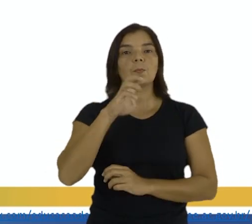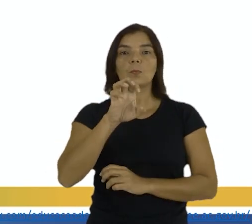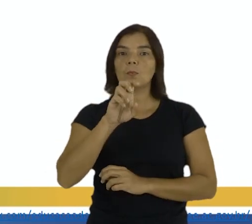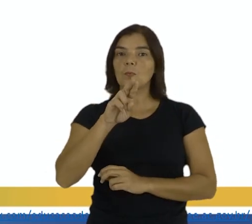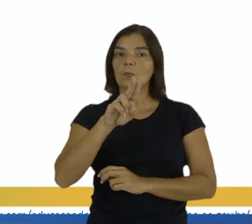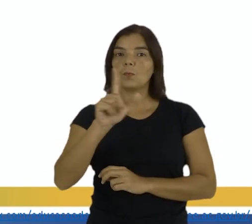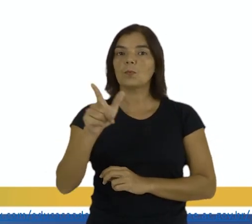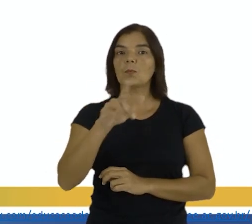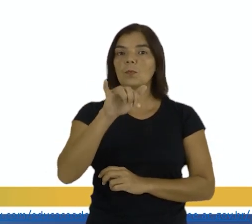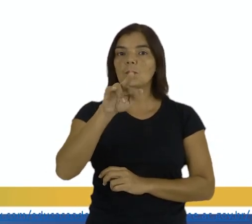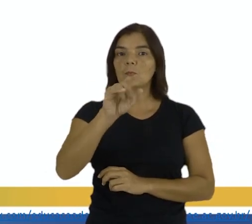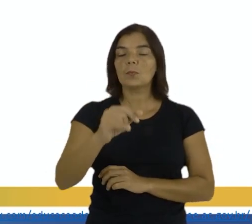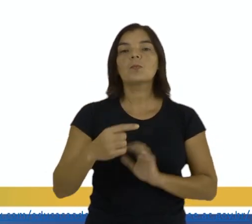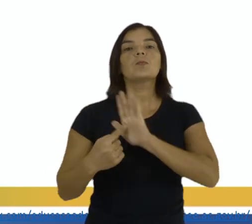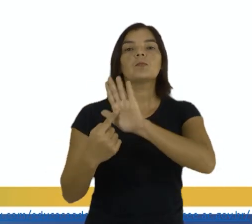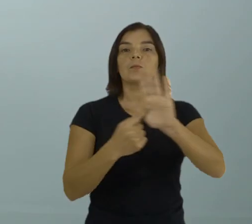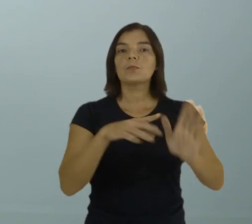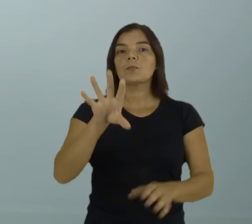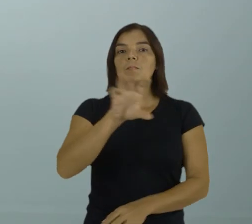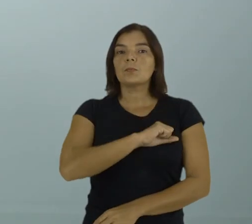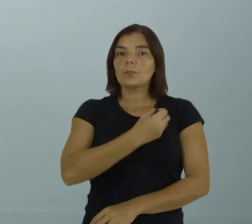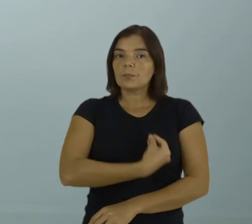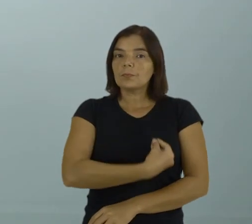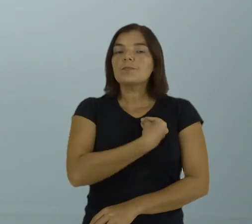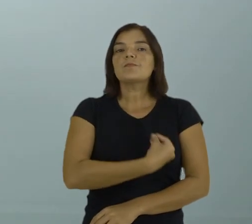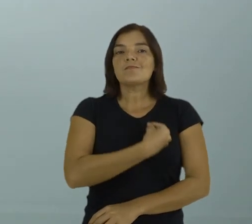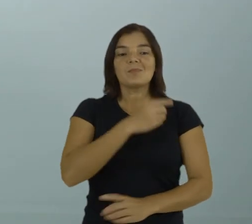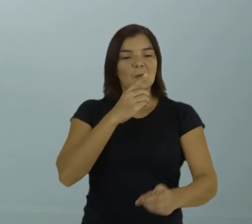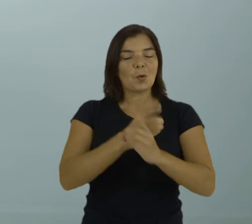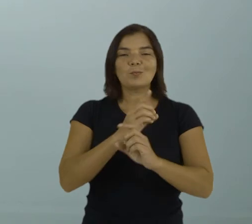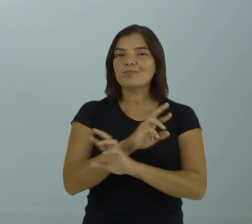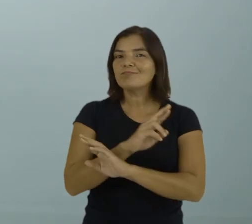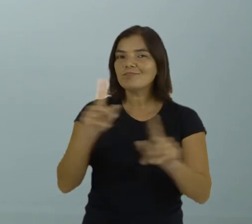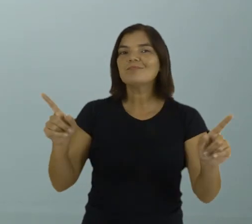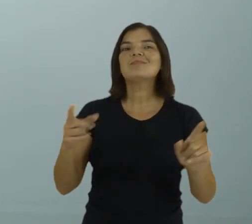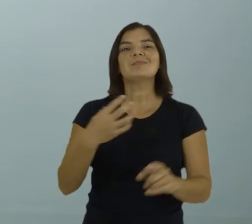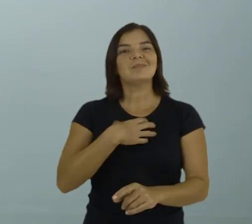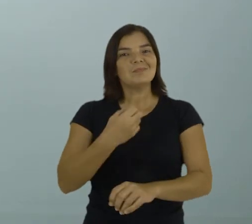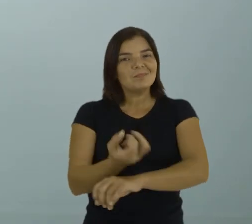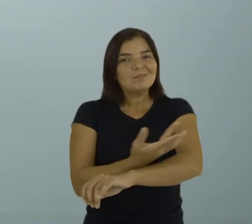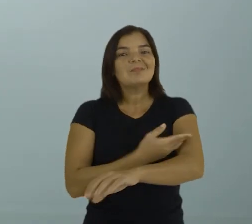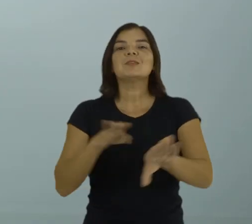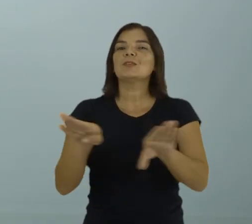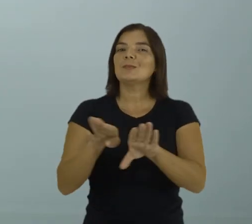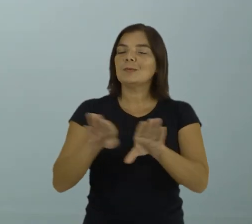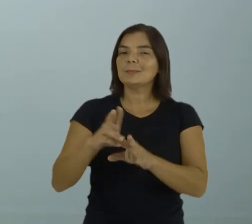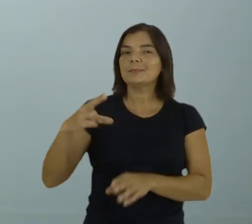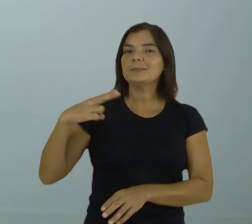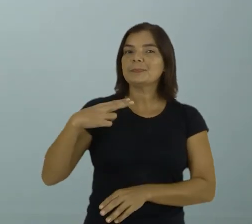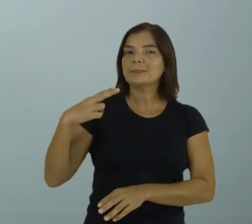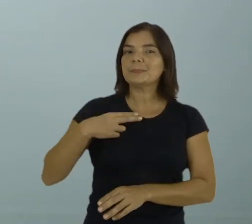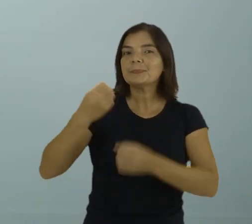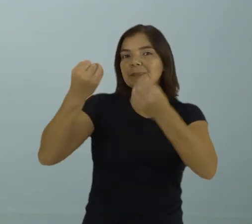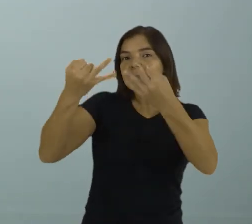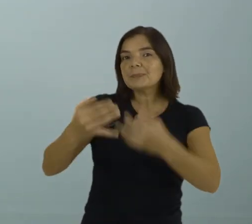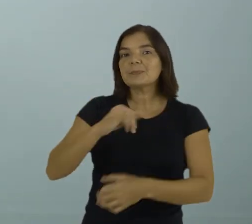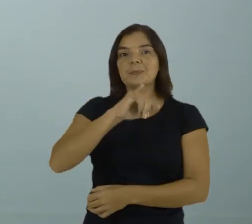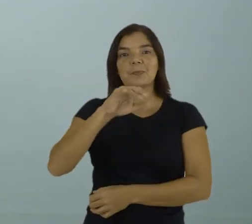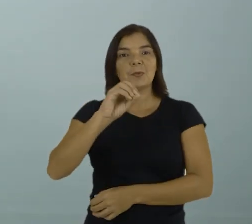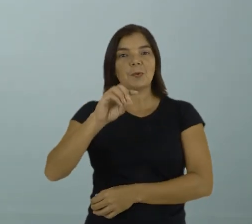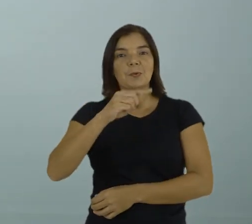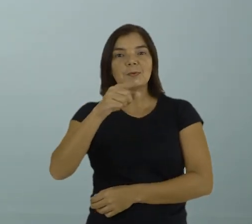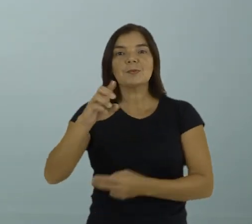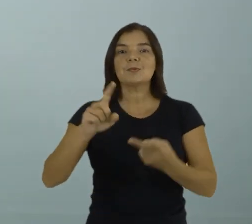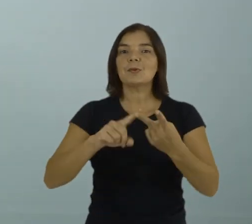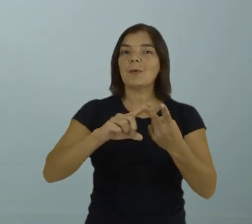apresenta a vida amorosa de alguns personagens e seus desencontros na vida sentimental e pessoal, contando o que aconteceu com João, com Maria,